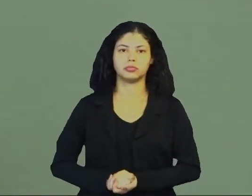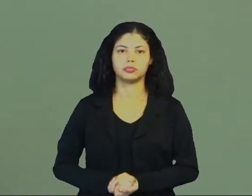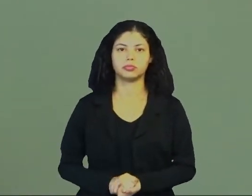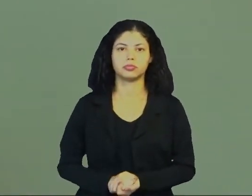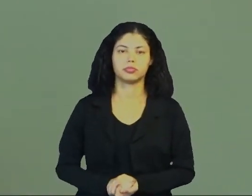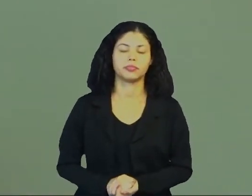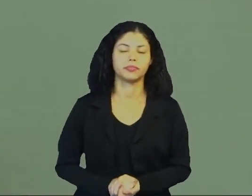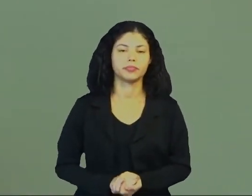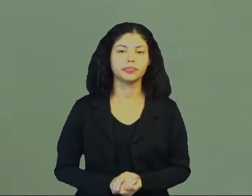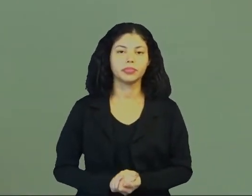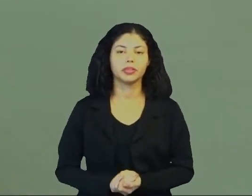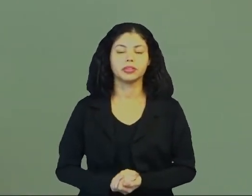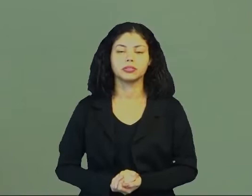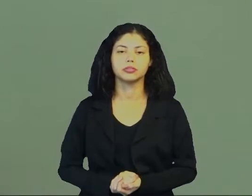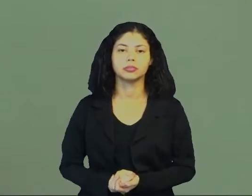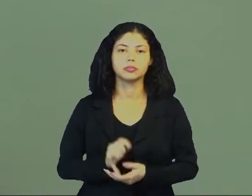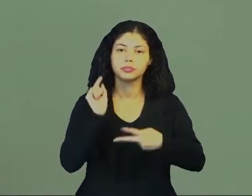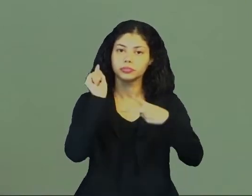sobre essas